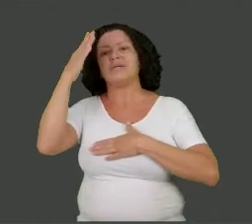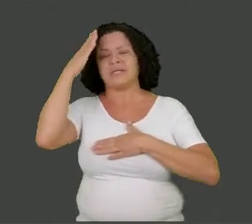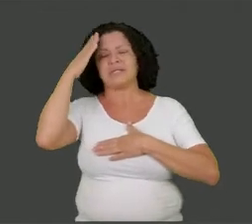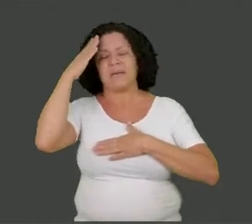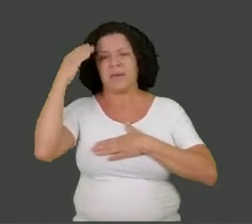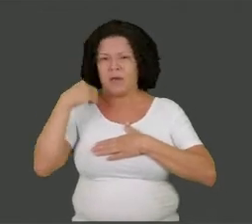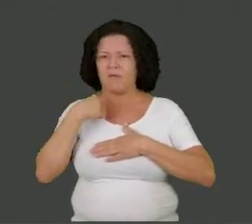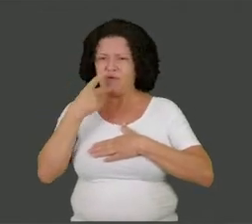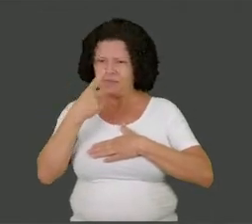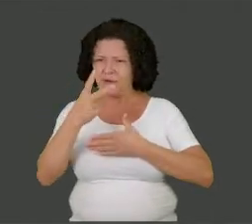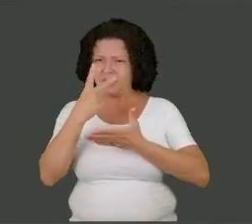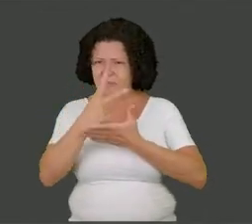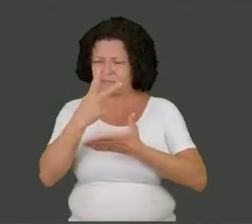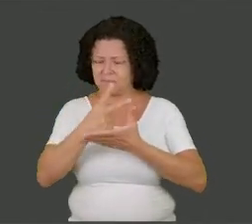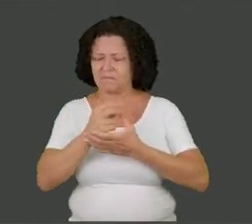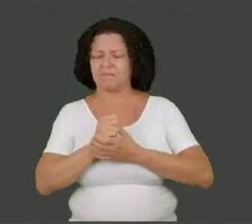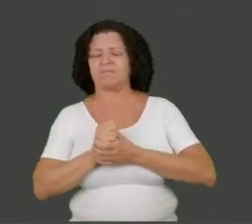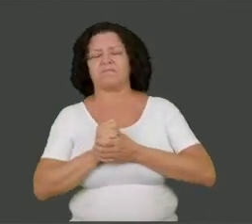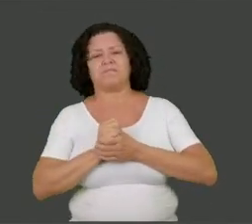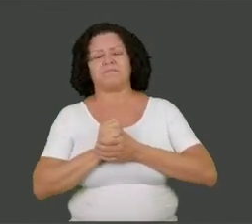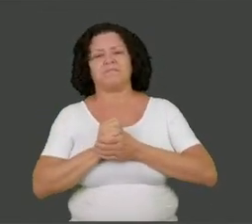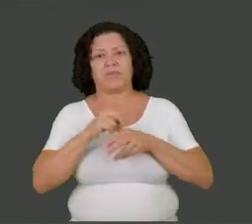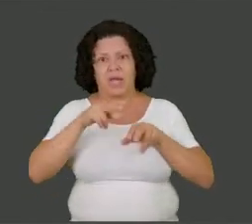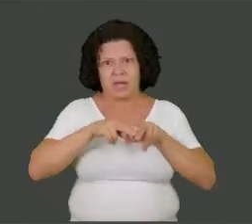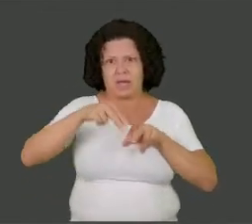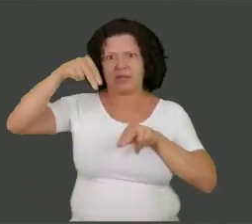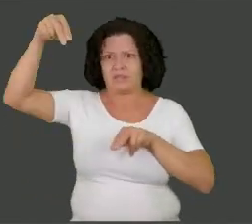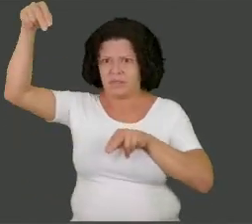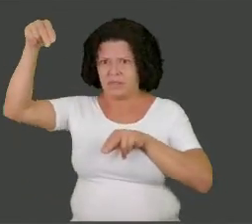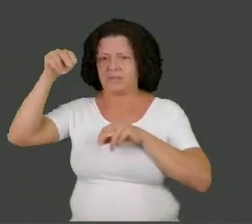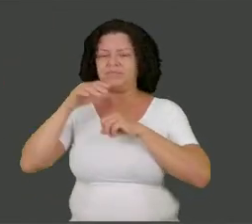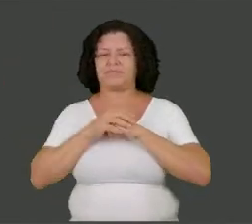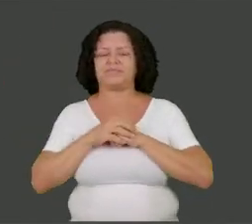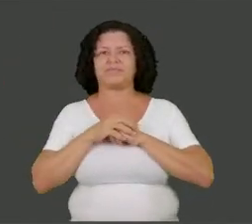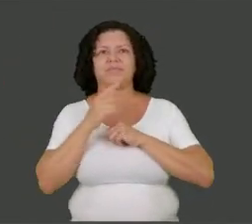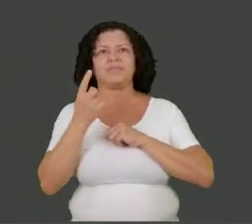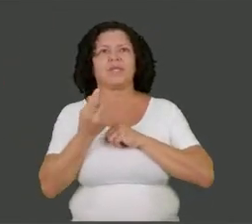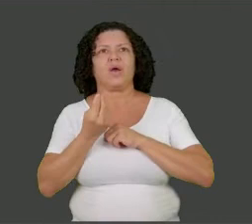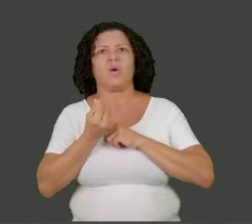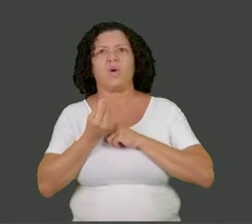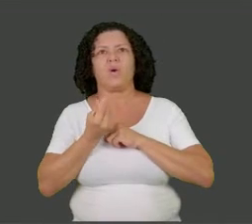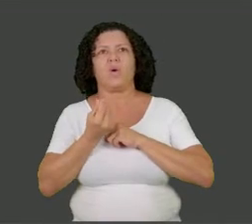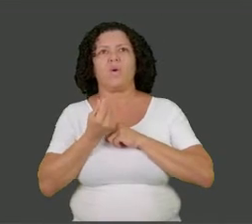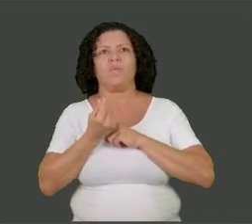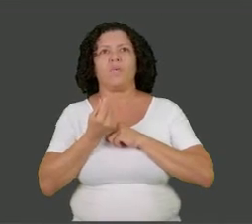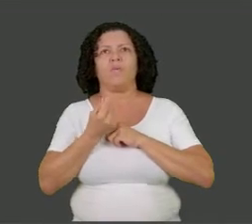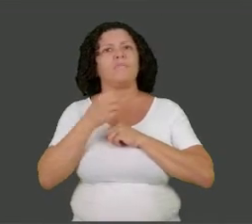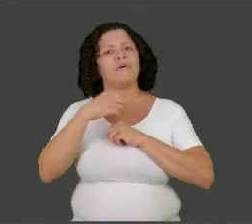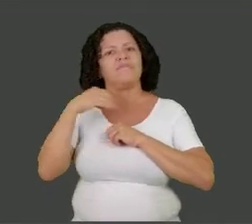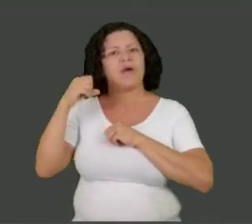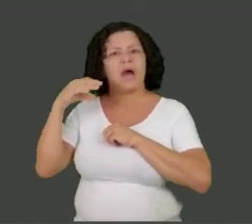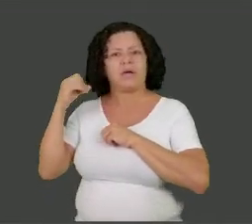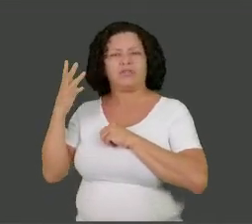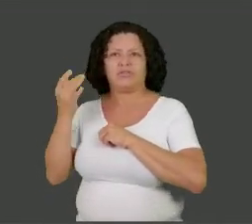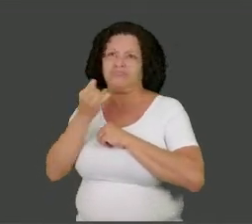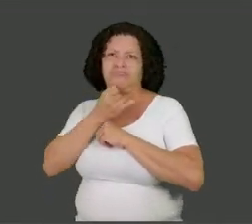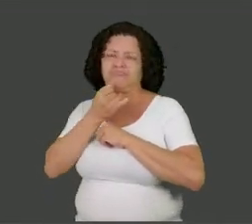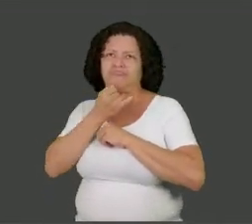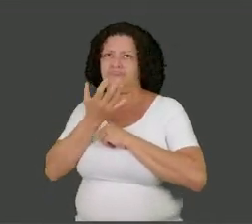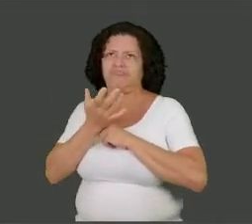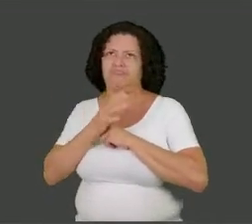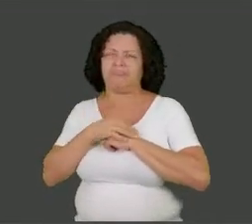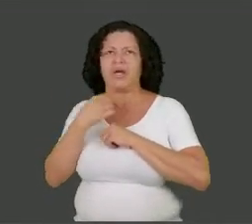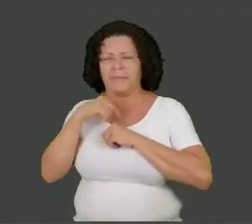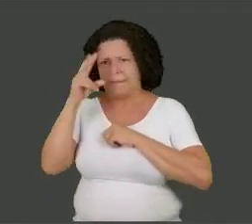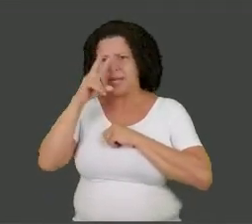Eu costumo dizer que a desencarnação é como uma viagem de antigamente.